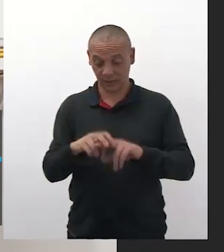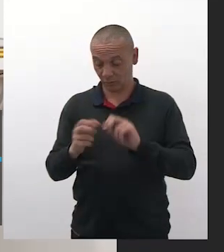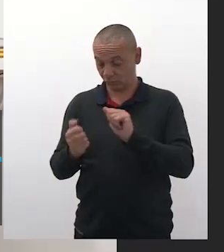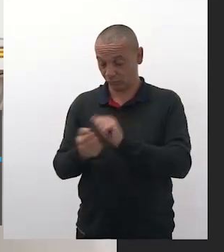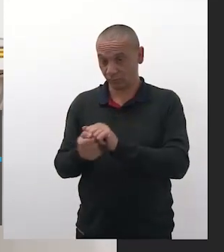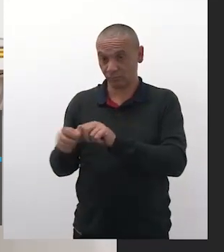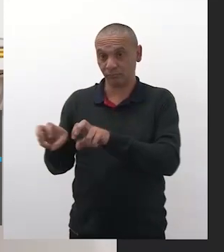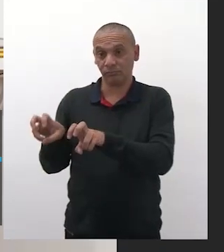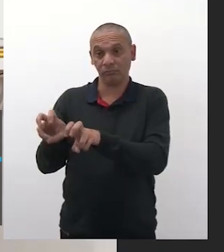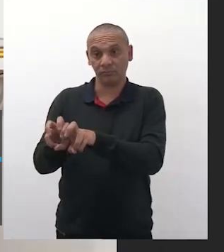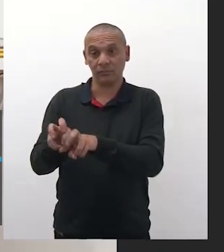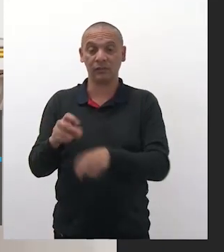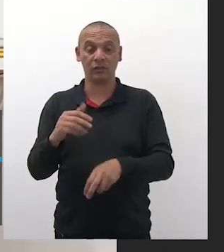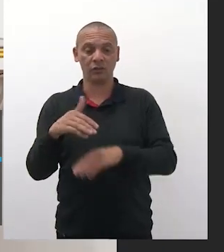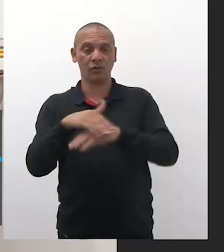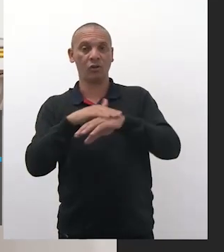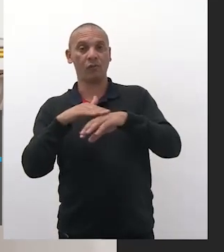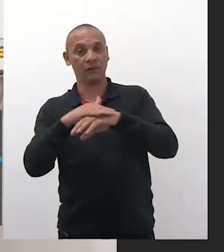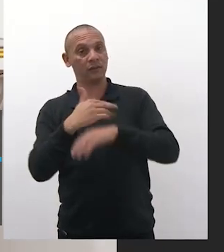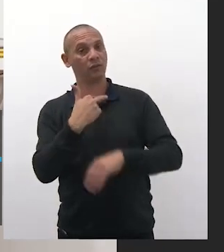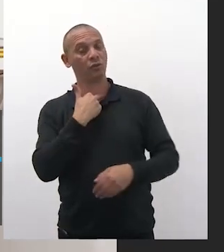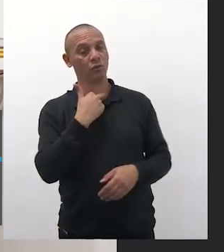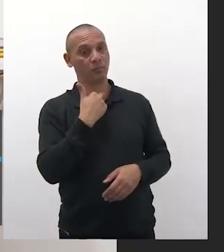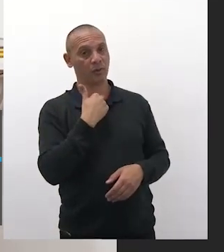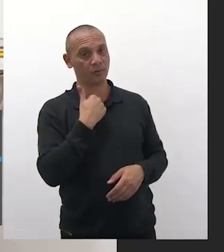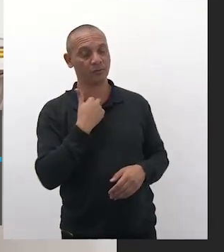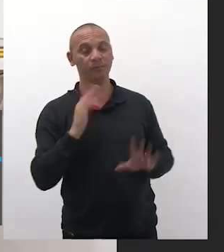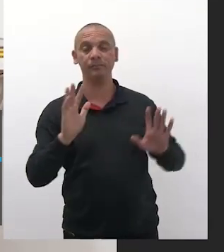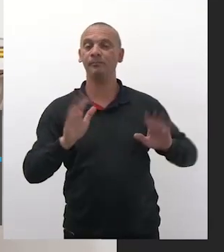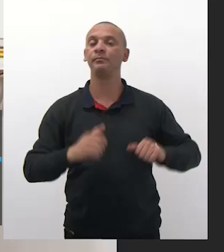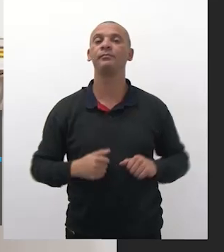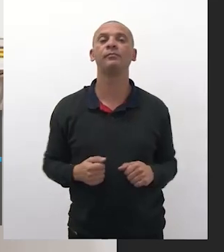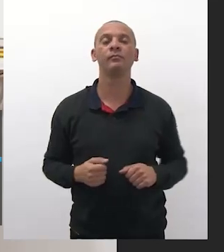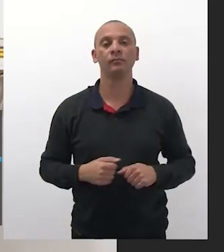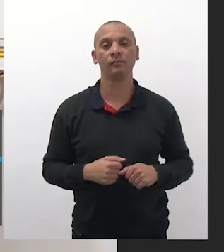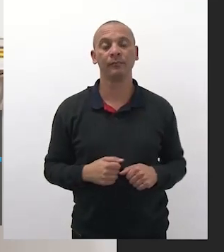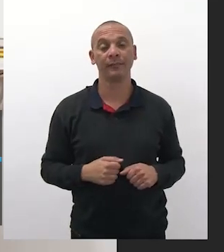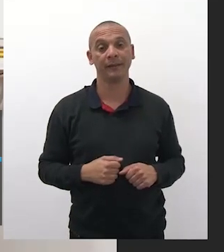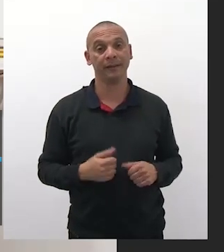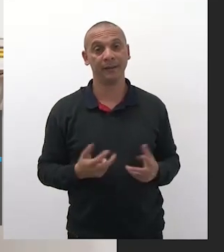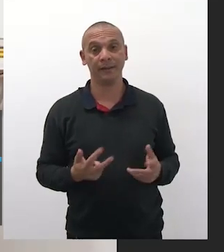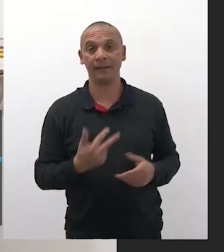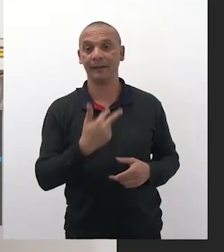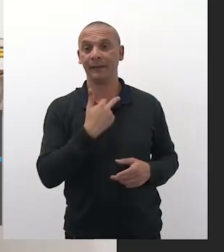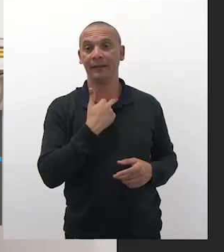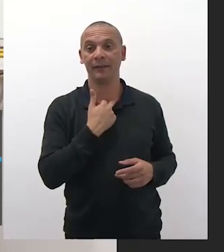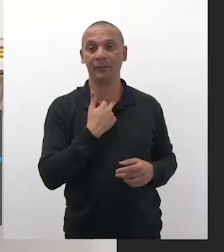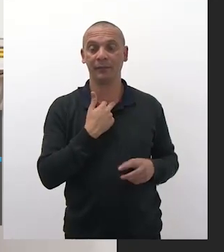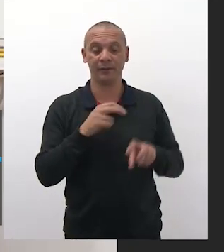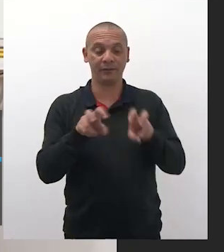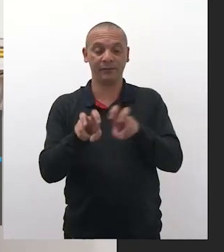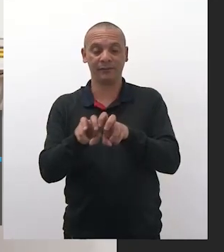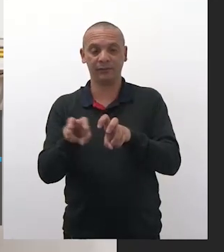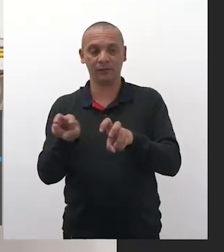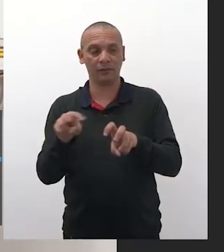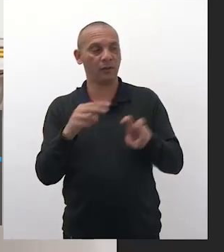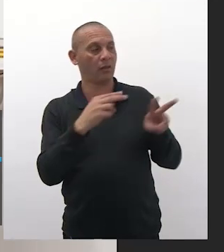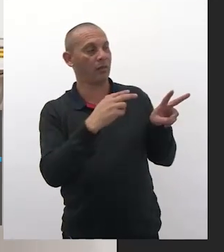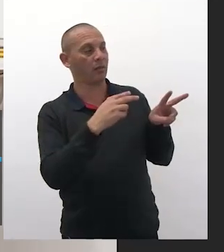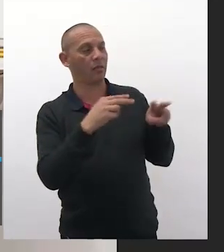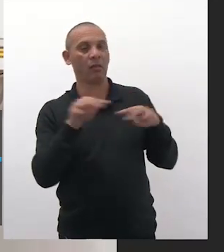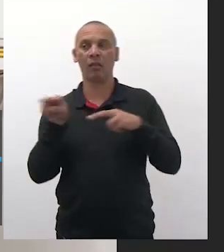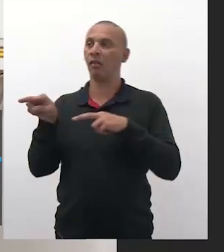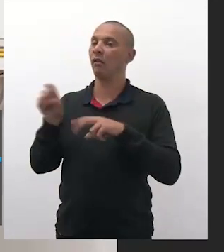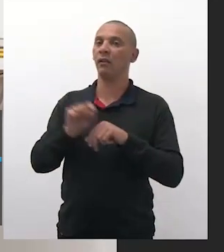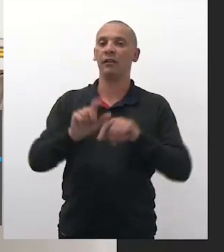lado, mas você não pode conversar com o seu colega do lado. Você não pode olhar para o outro lado da lousa, você só podia